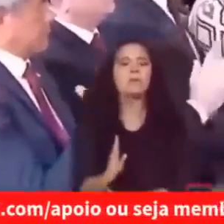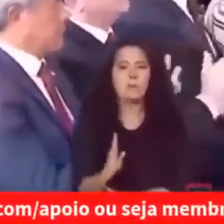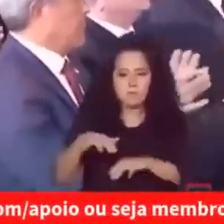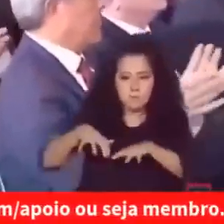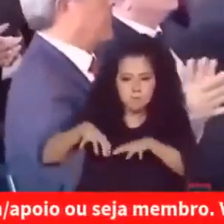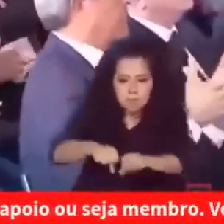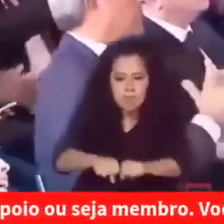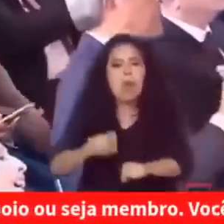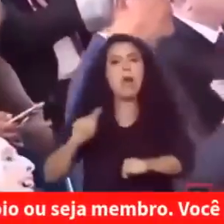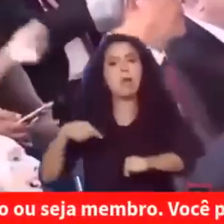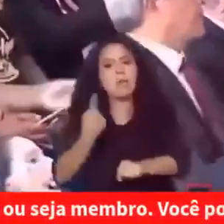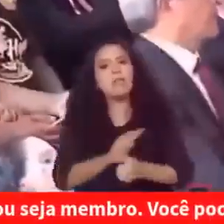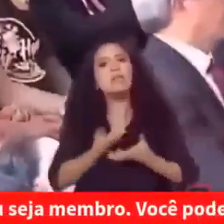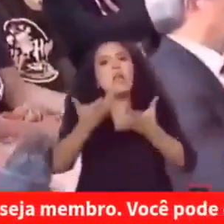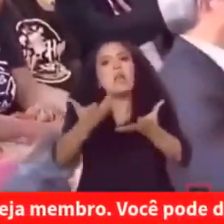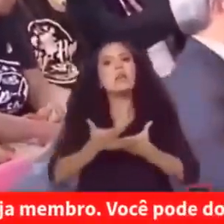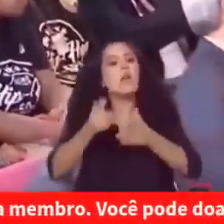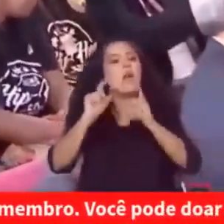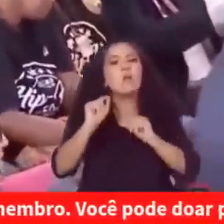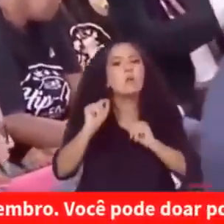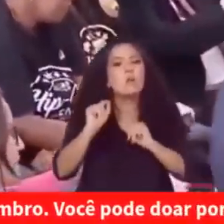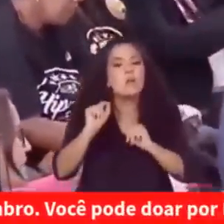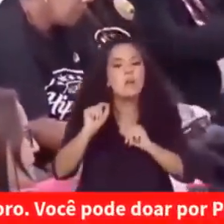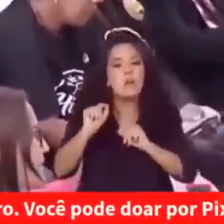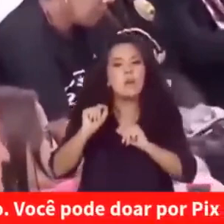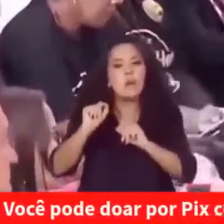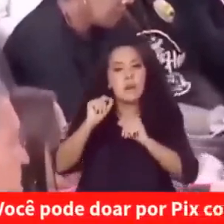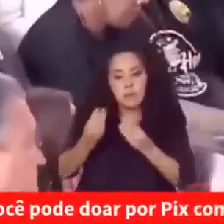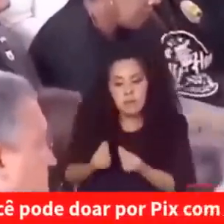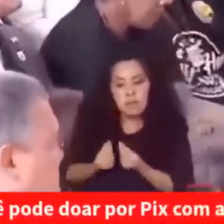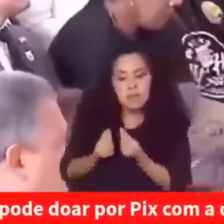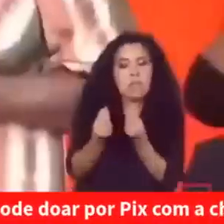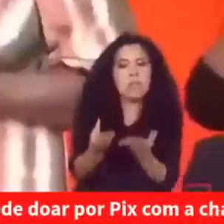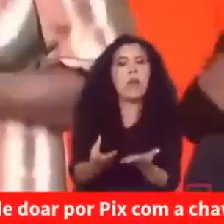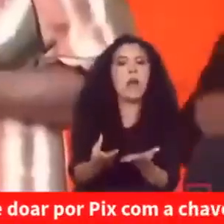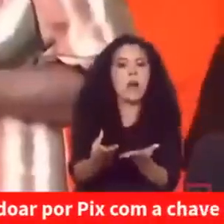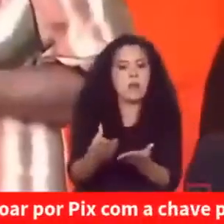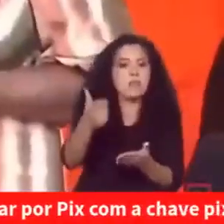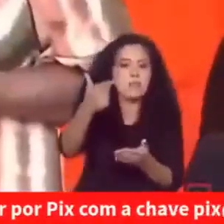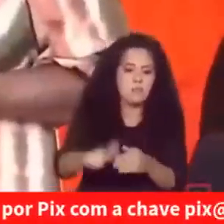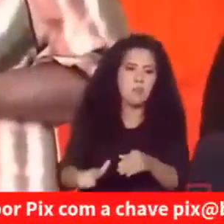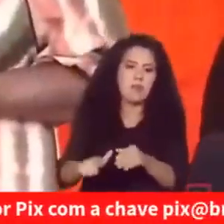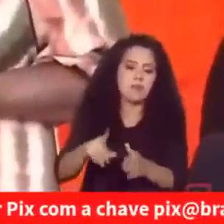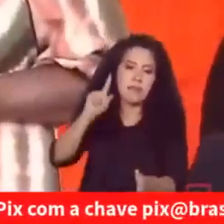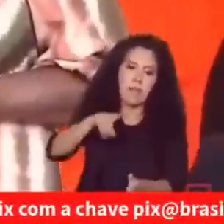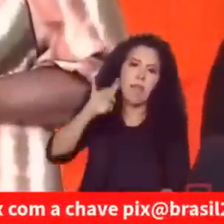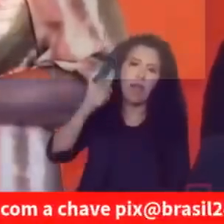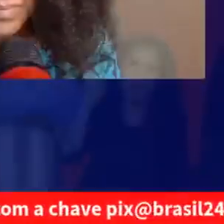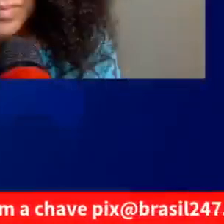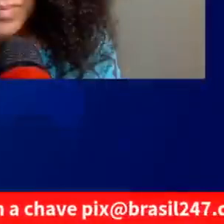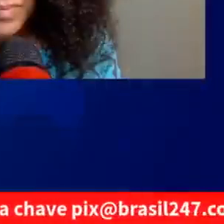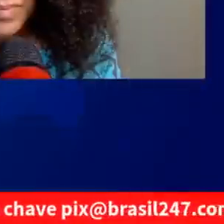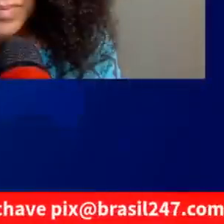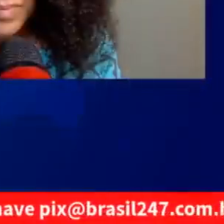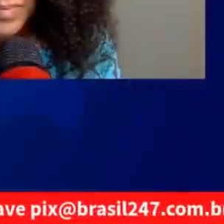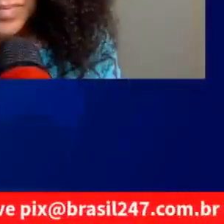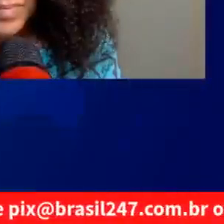nós queremos apenas recompor aquilo que é a realidade de uma sociedade